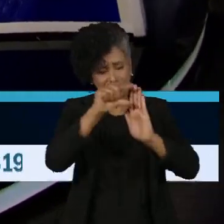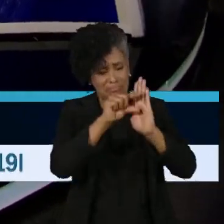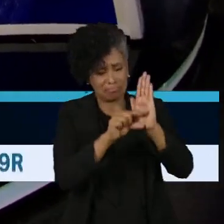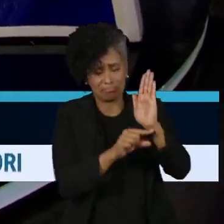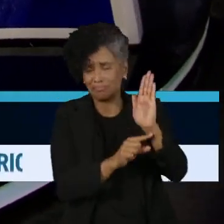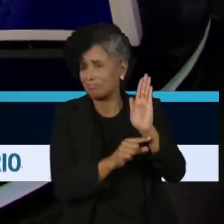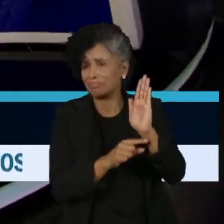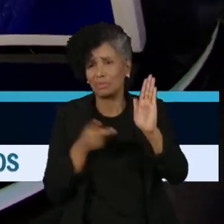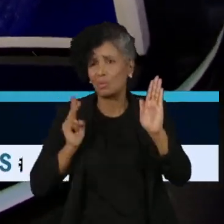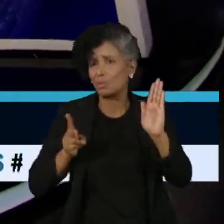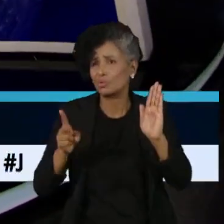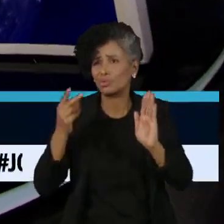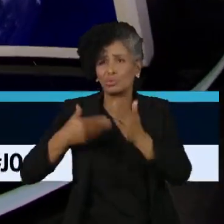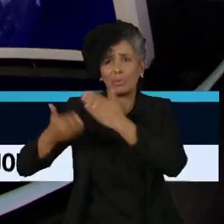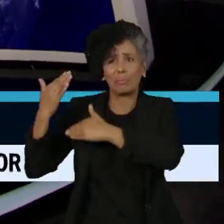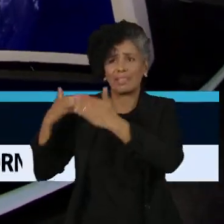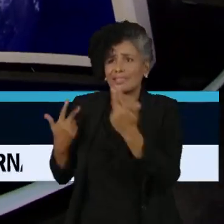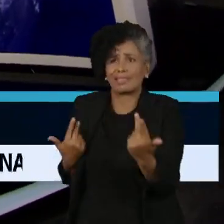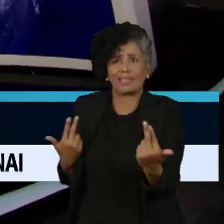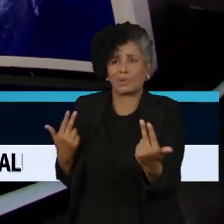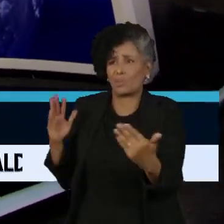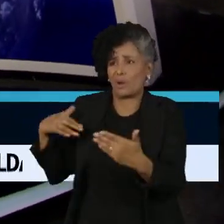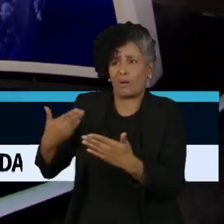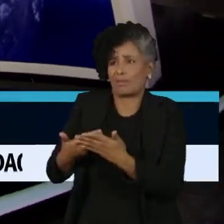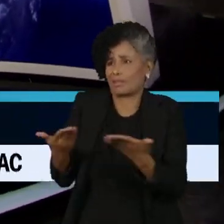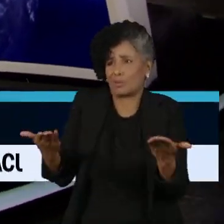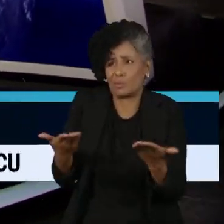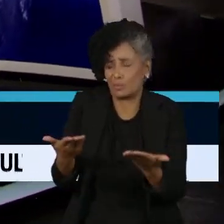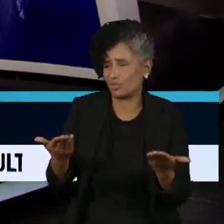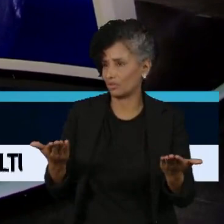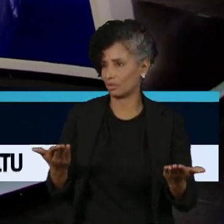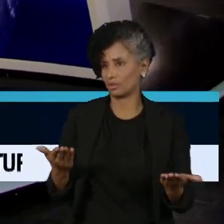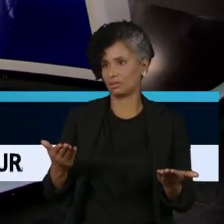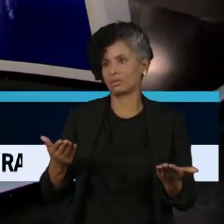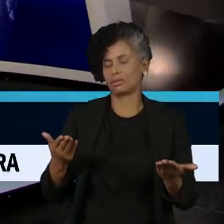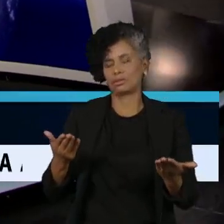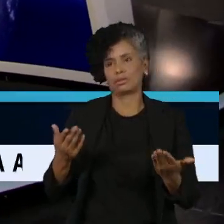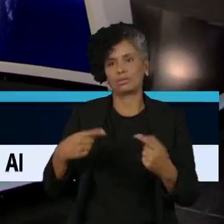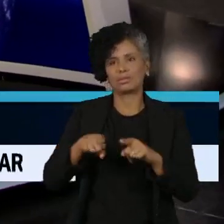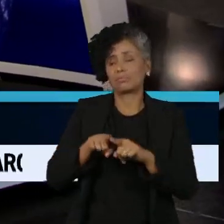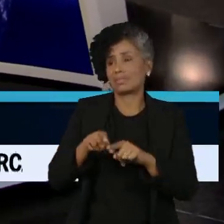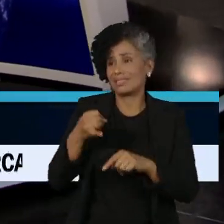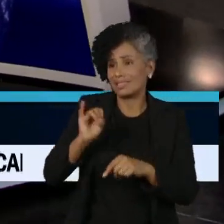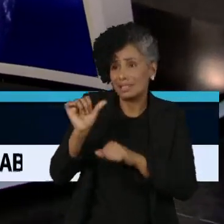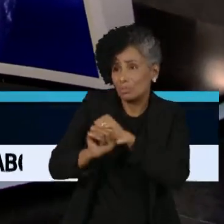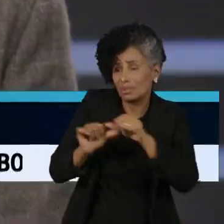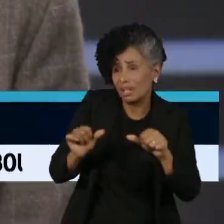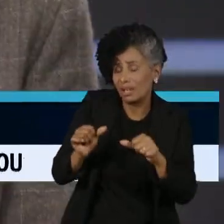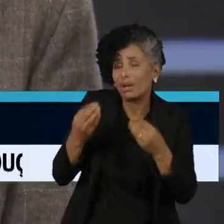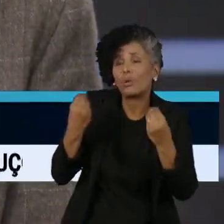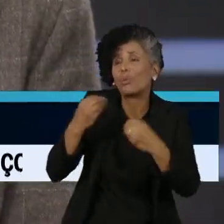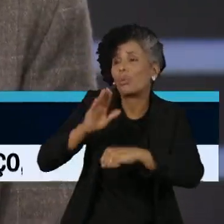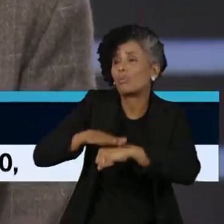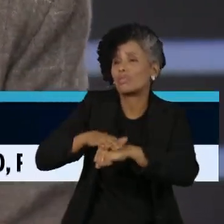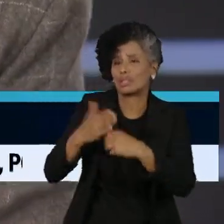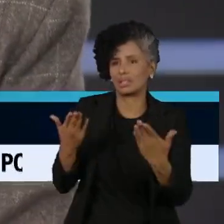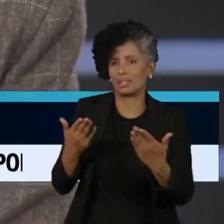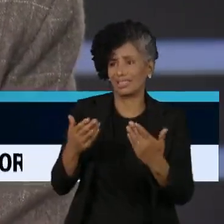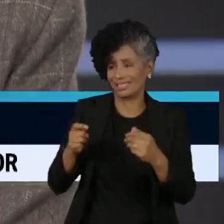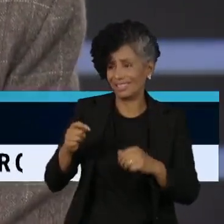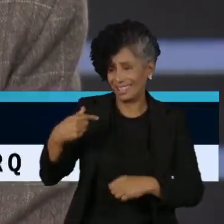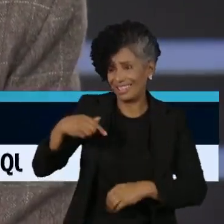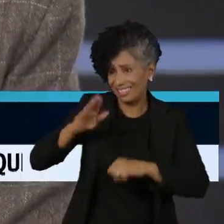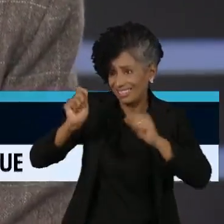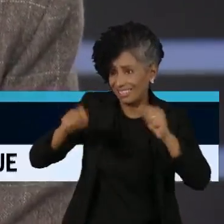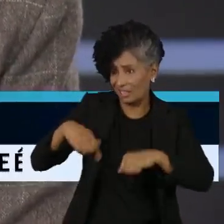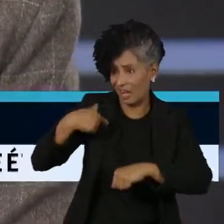está saindo do rumo, você não é obrigado a fazer nada para corrigir. Isso não chega a ser um problema para quem não está corrigindo, porque